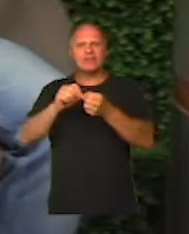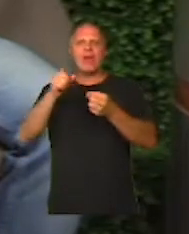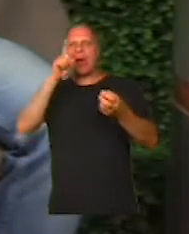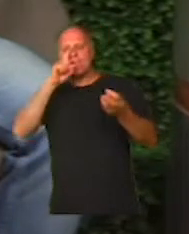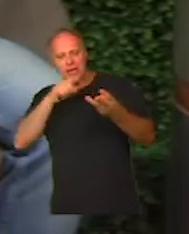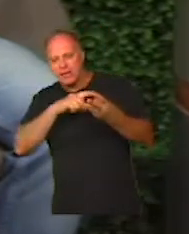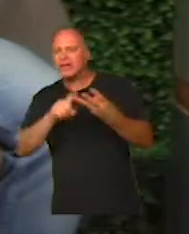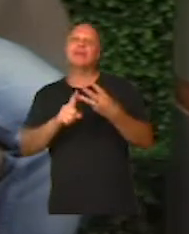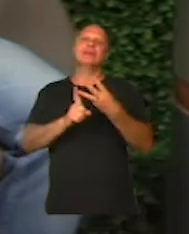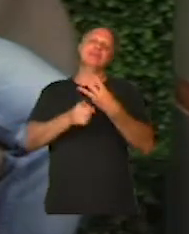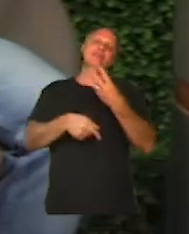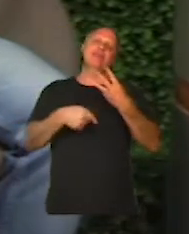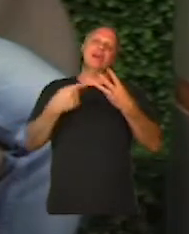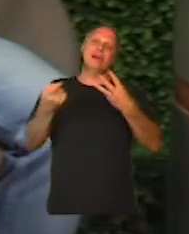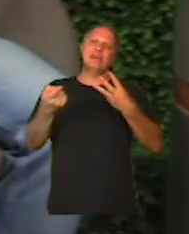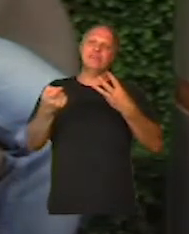mãe.